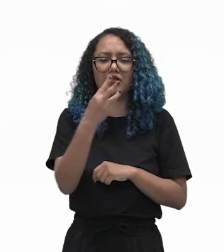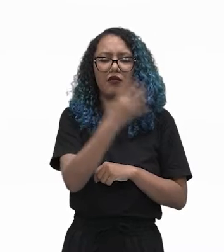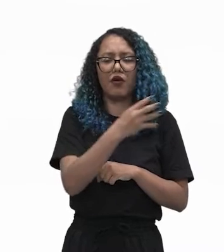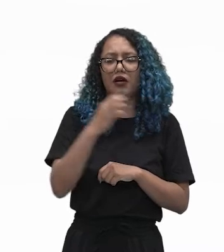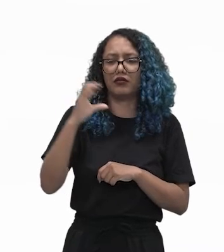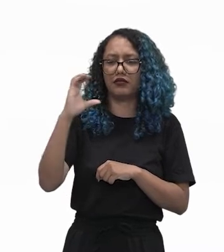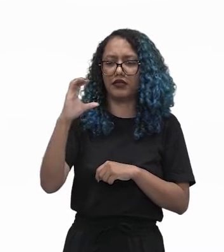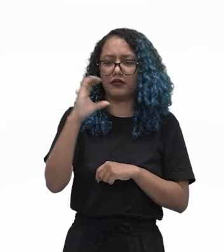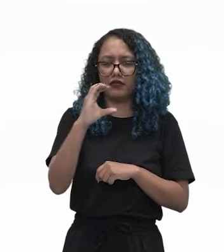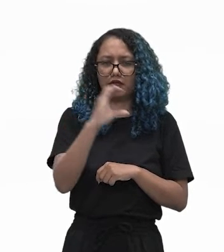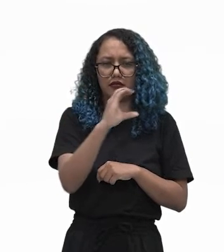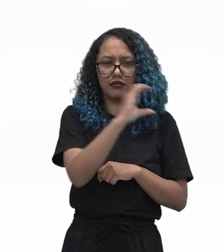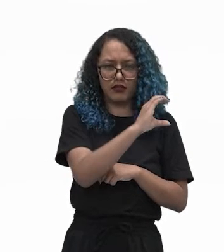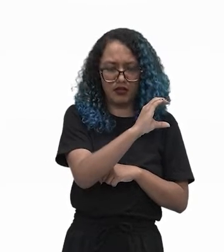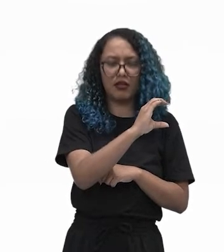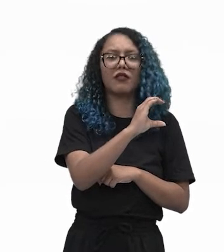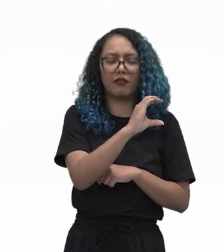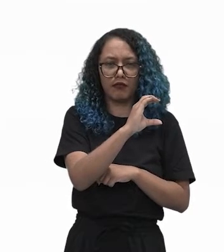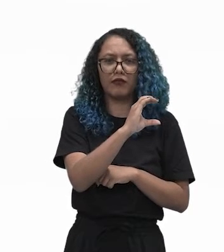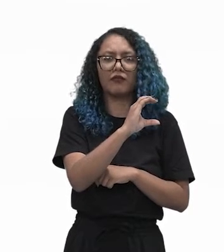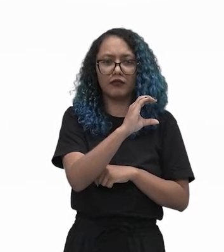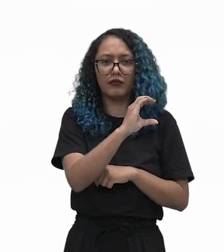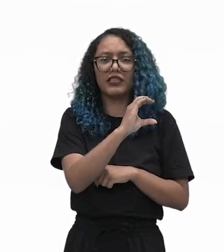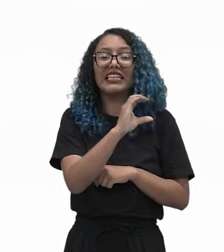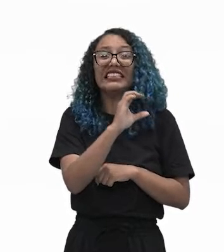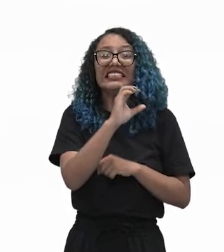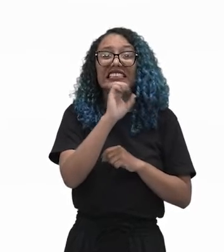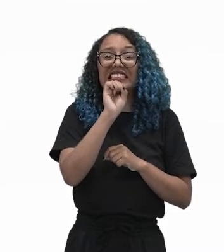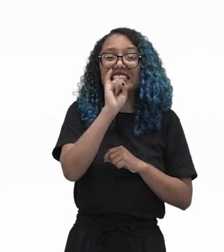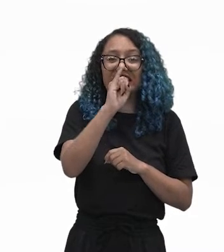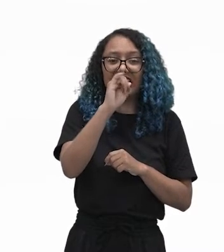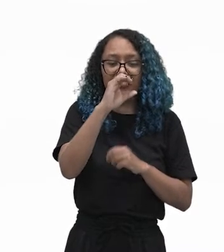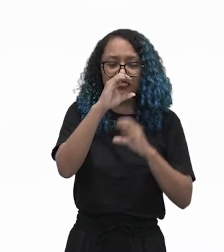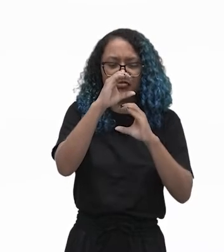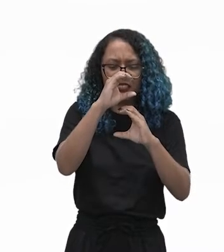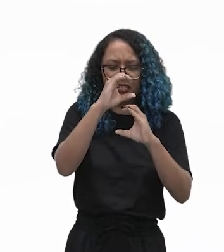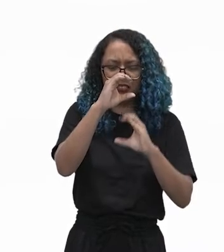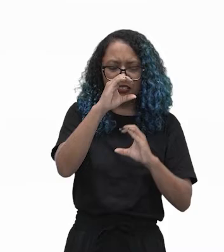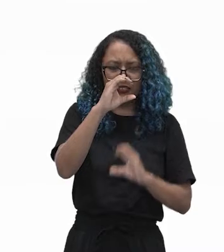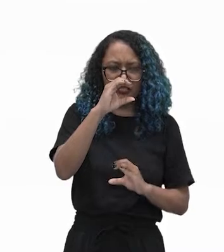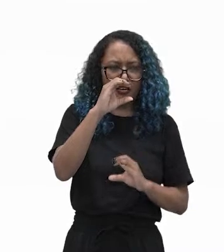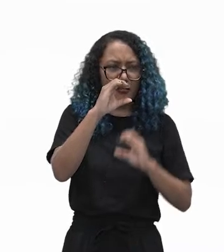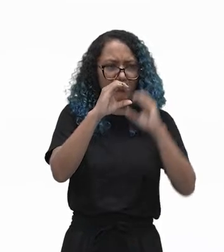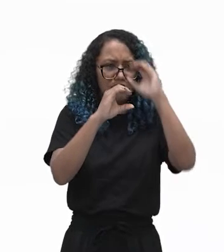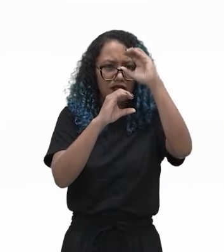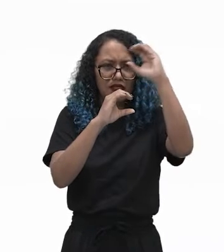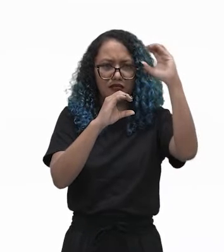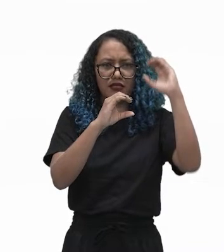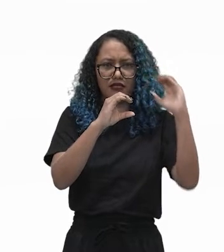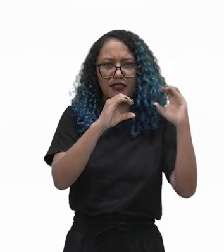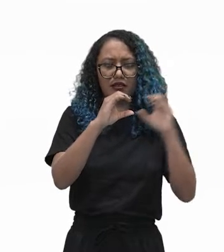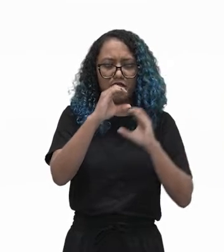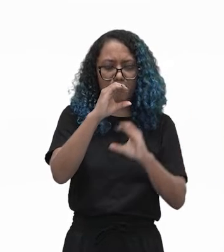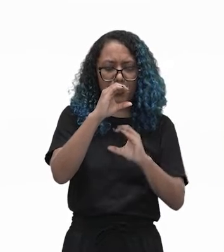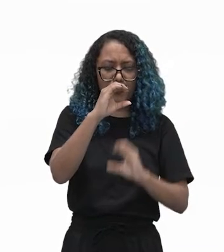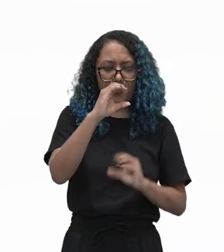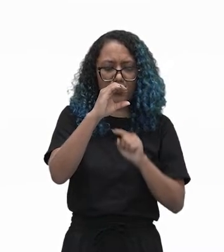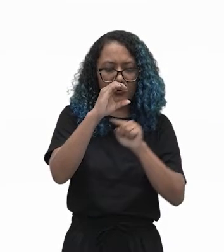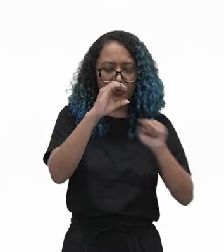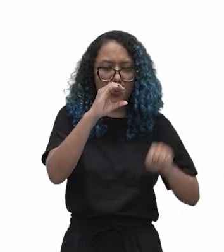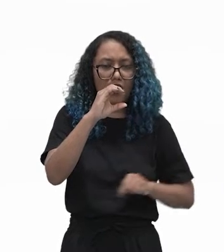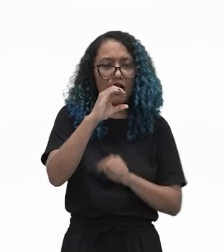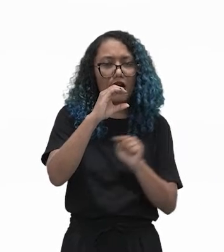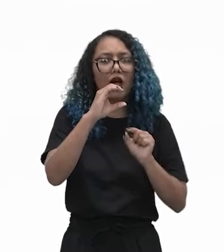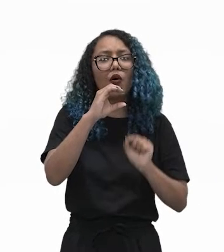conta aí numa sequência. E se ficou carbono para fora da cadeia principal, isso aqui representa um ramo da